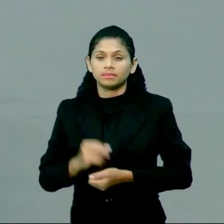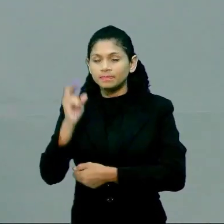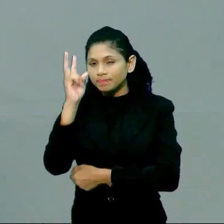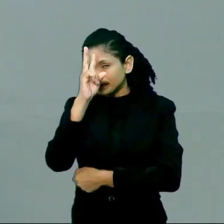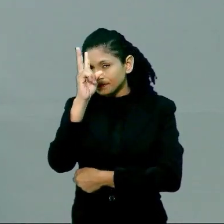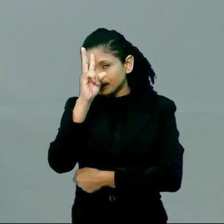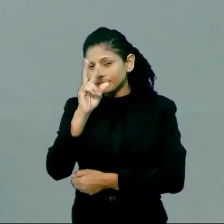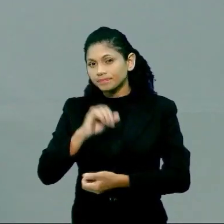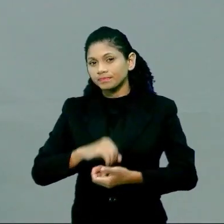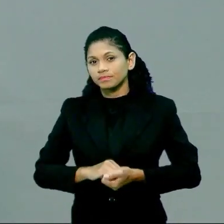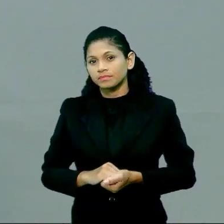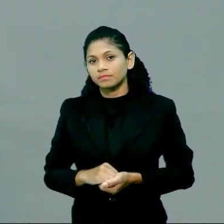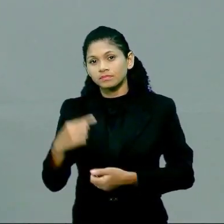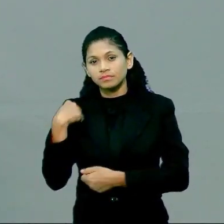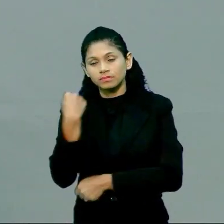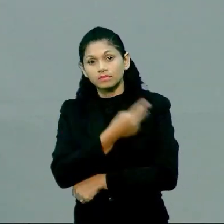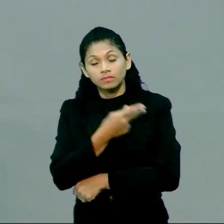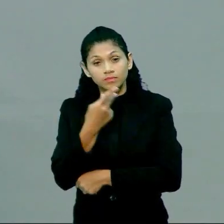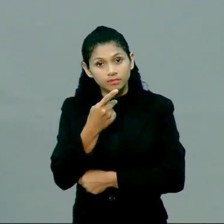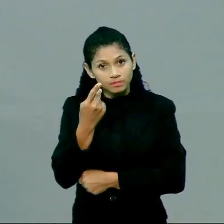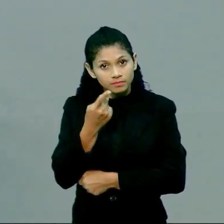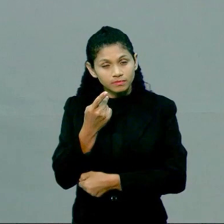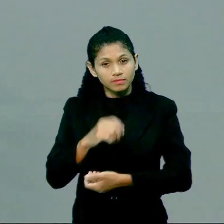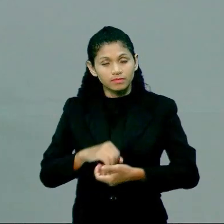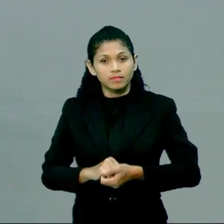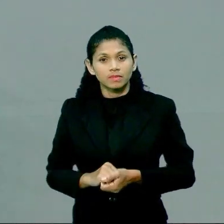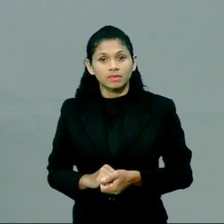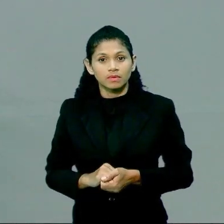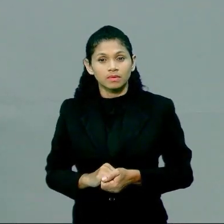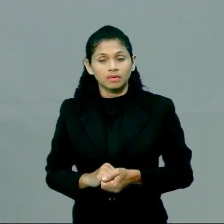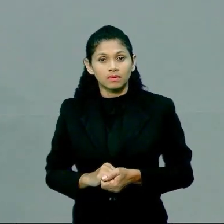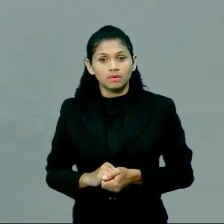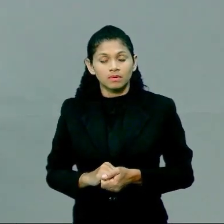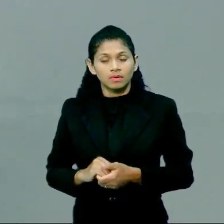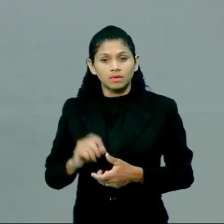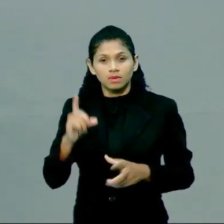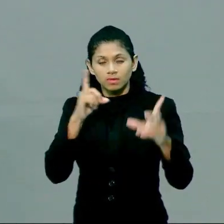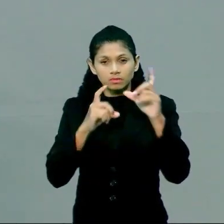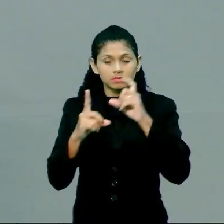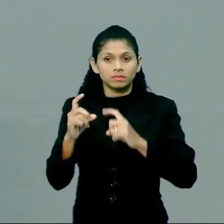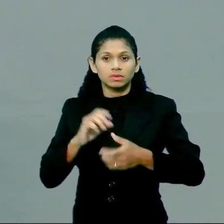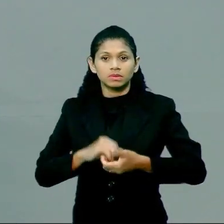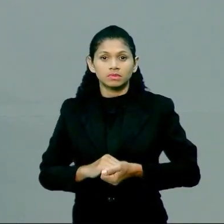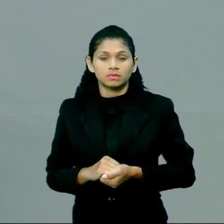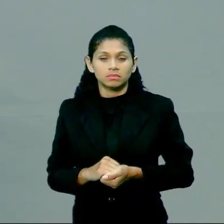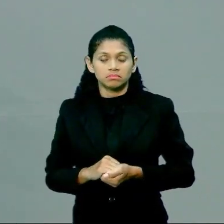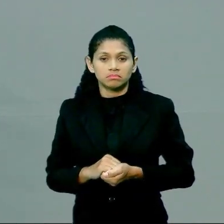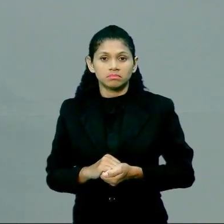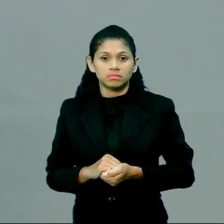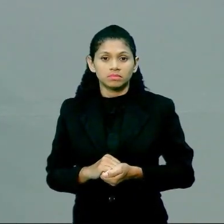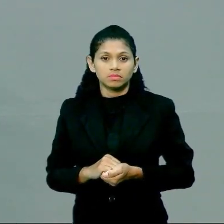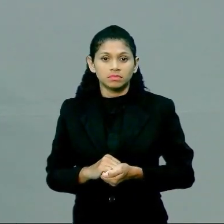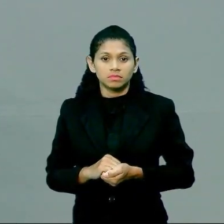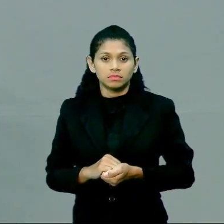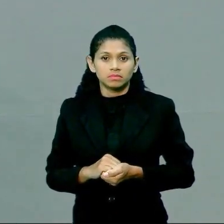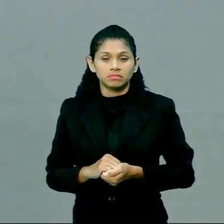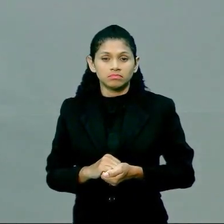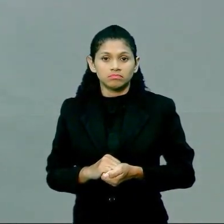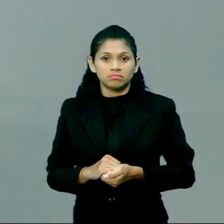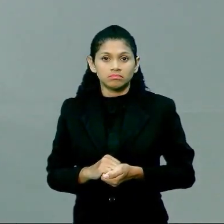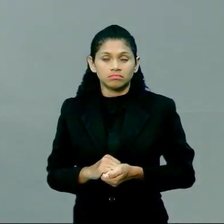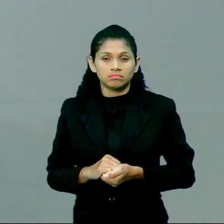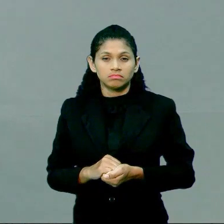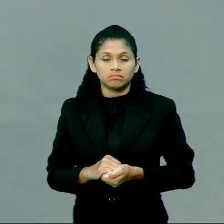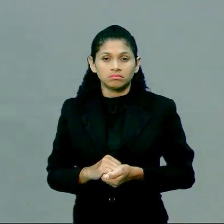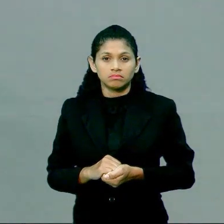Lembra, a gente falou na aula anterior da expressão ni le va ni viene, que quer dizer assim, ó,